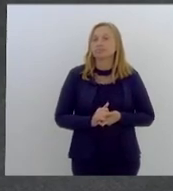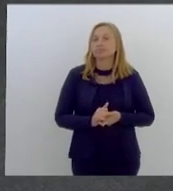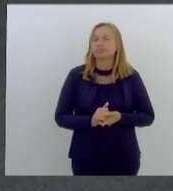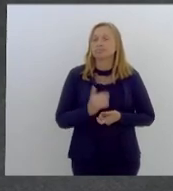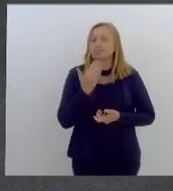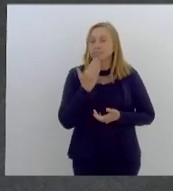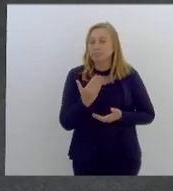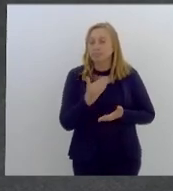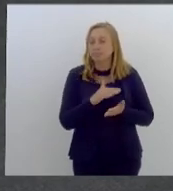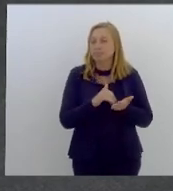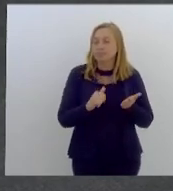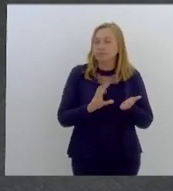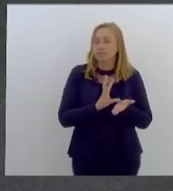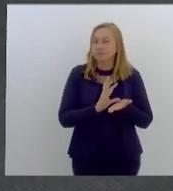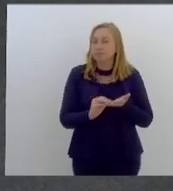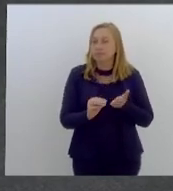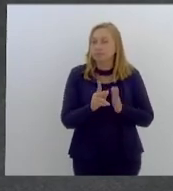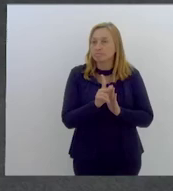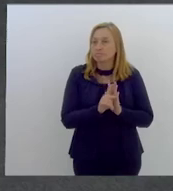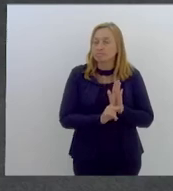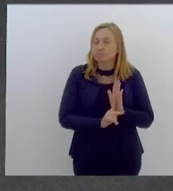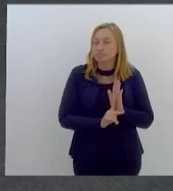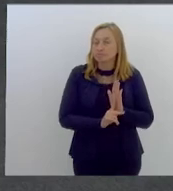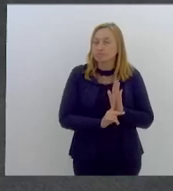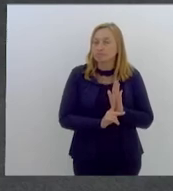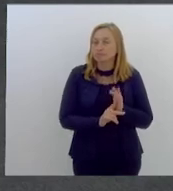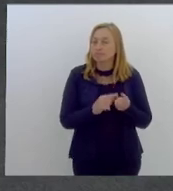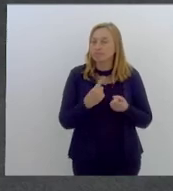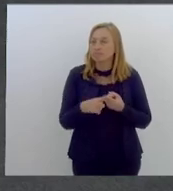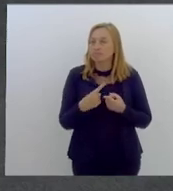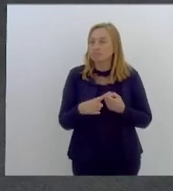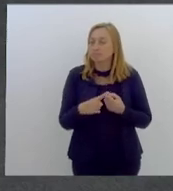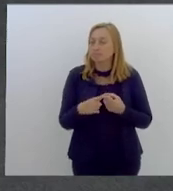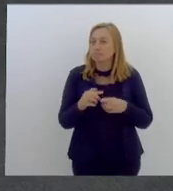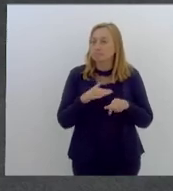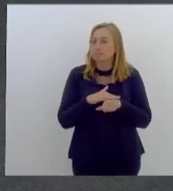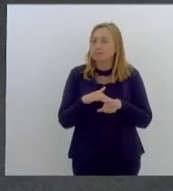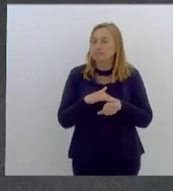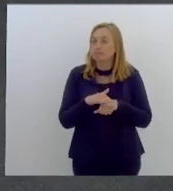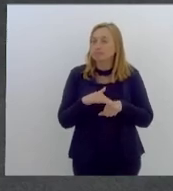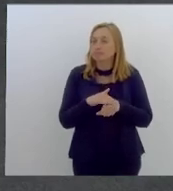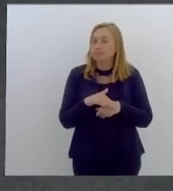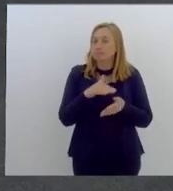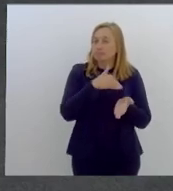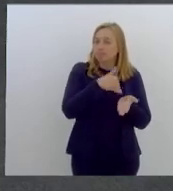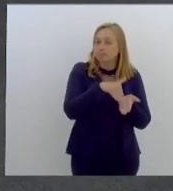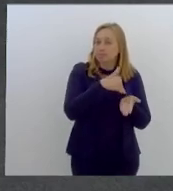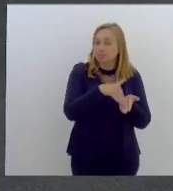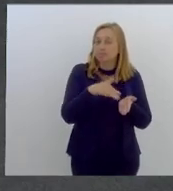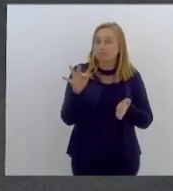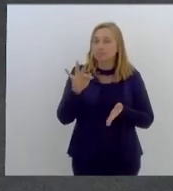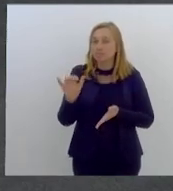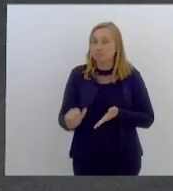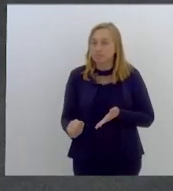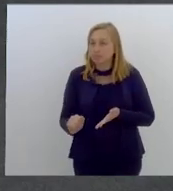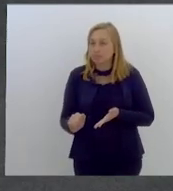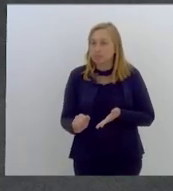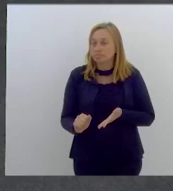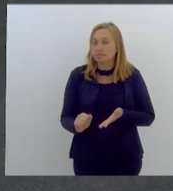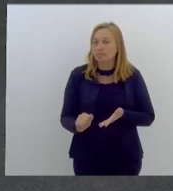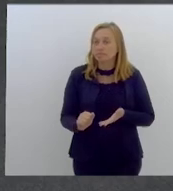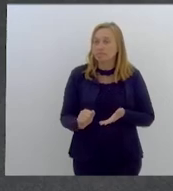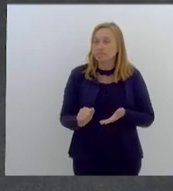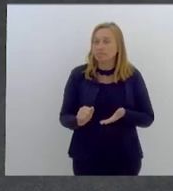Ia pedir para retirar o projeto de pauta, porque iria conversar com o secretário de Fazenda